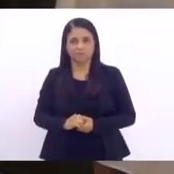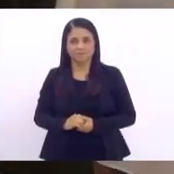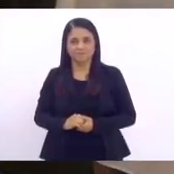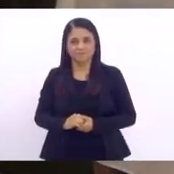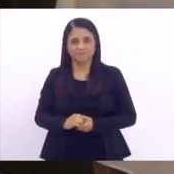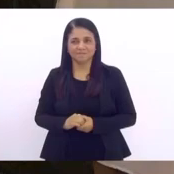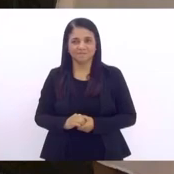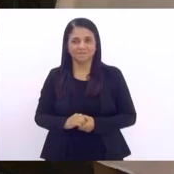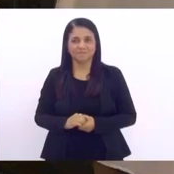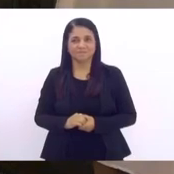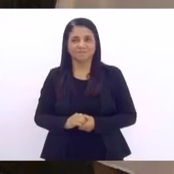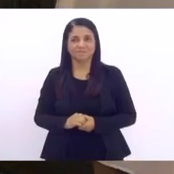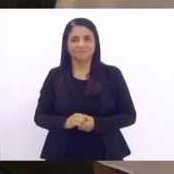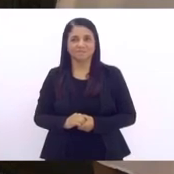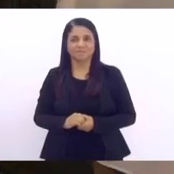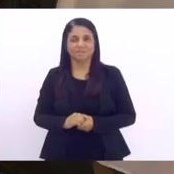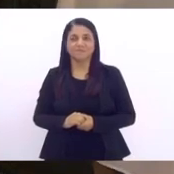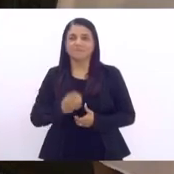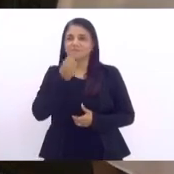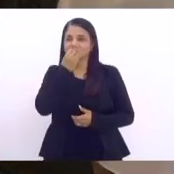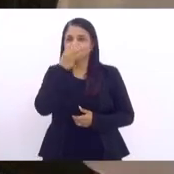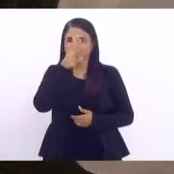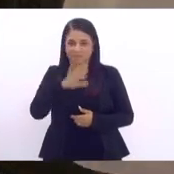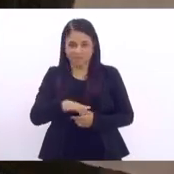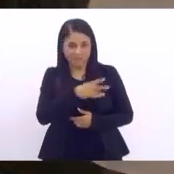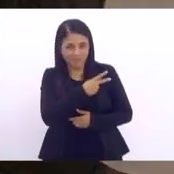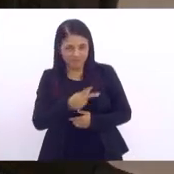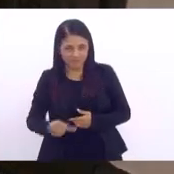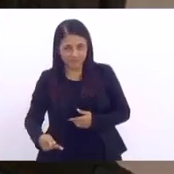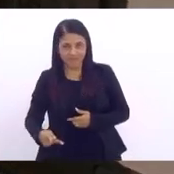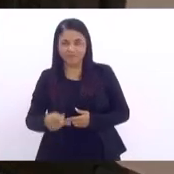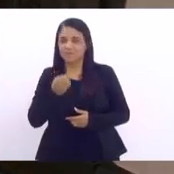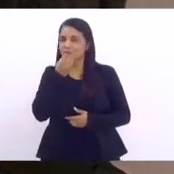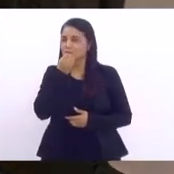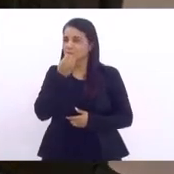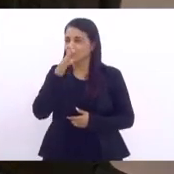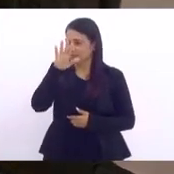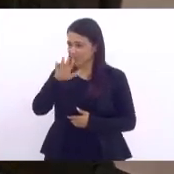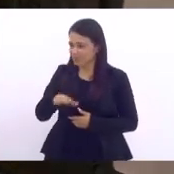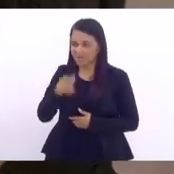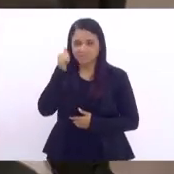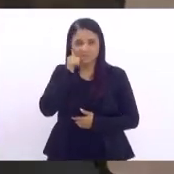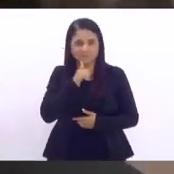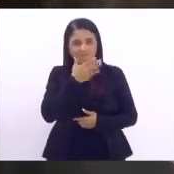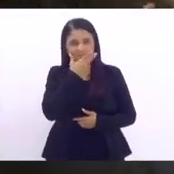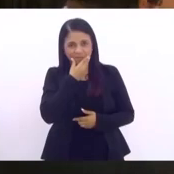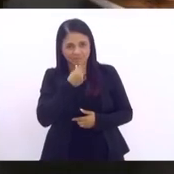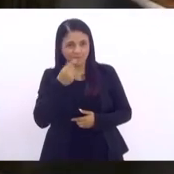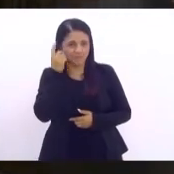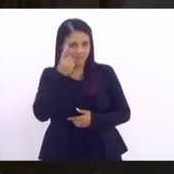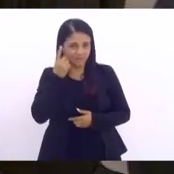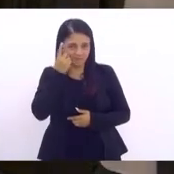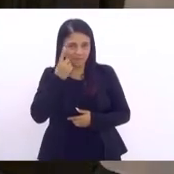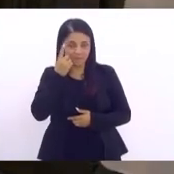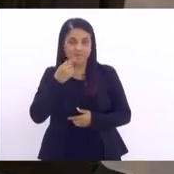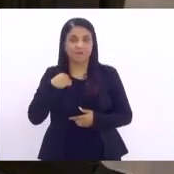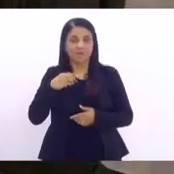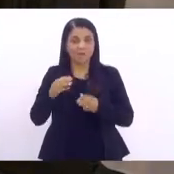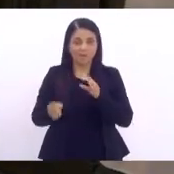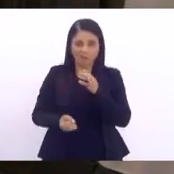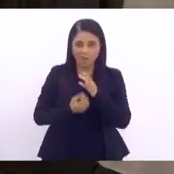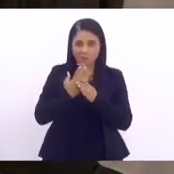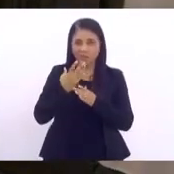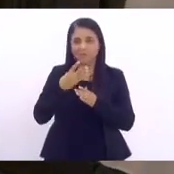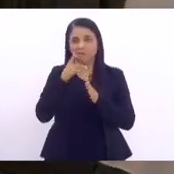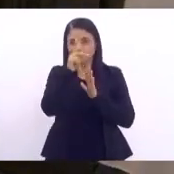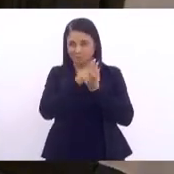Boa tarde, presidente. Uma boa tarde, deputados e deputadas. Sou autora do projeto, mas como é o parecer em